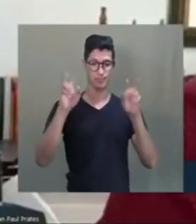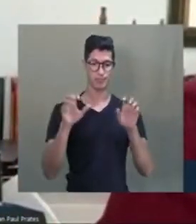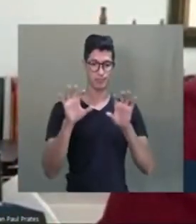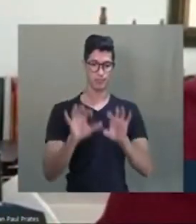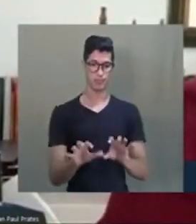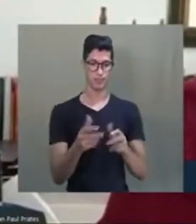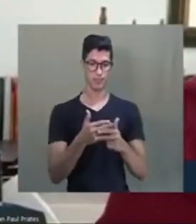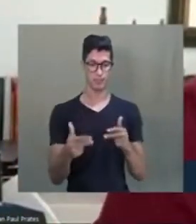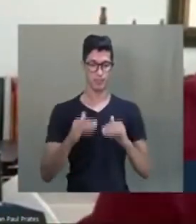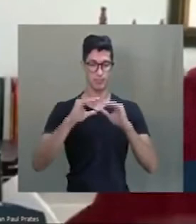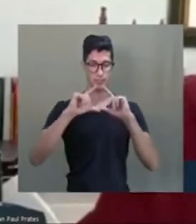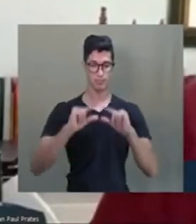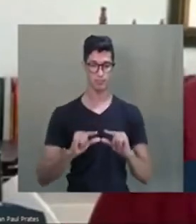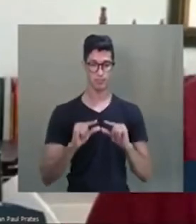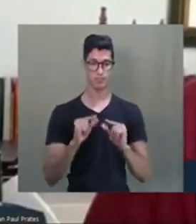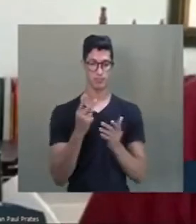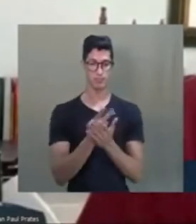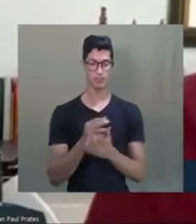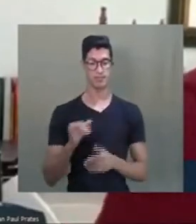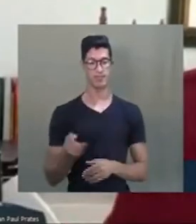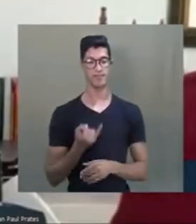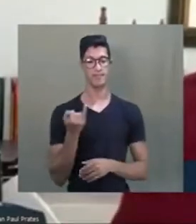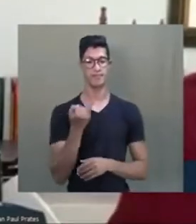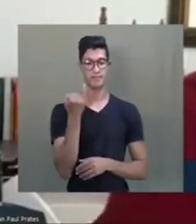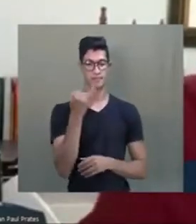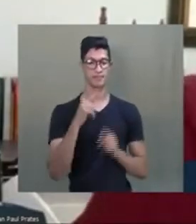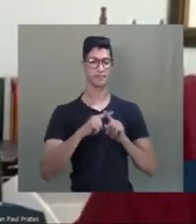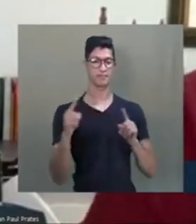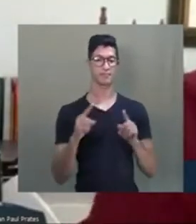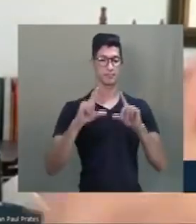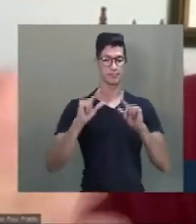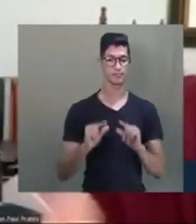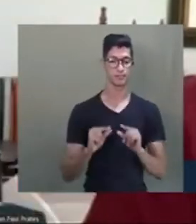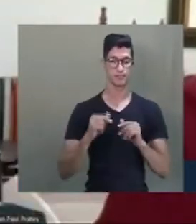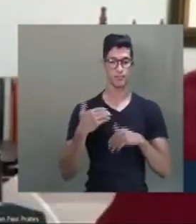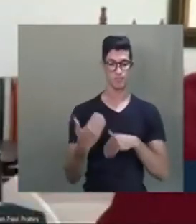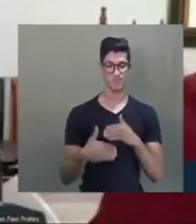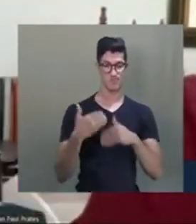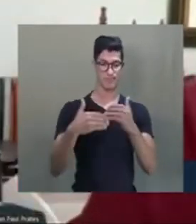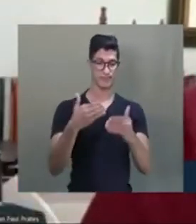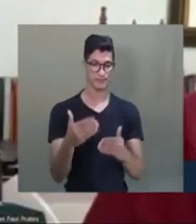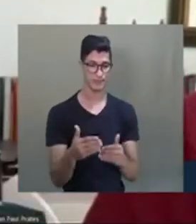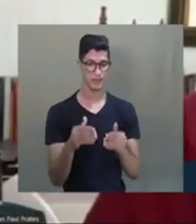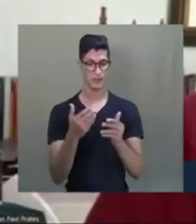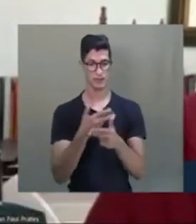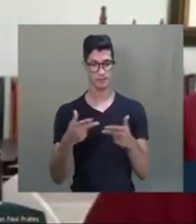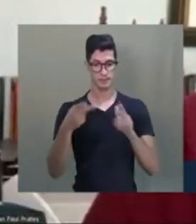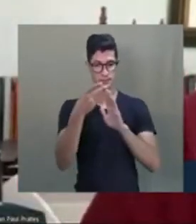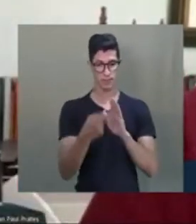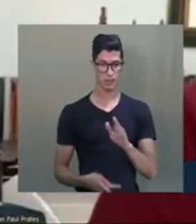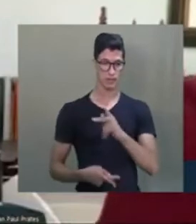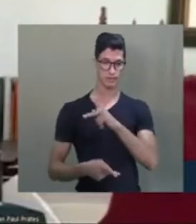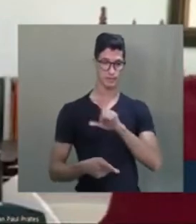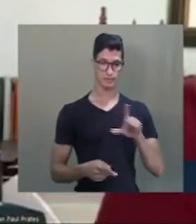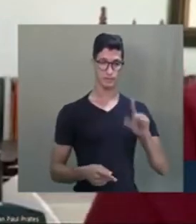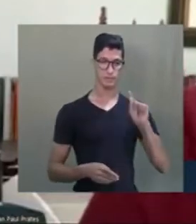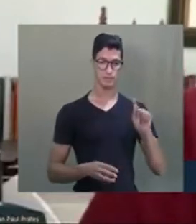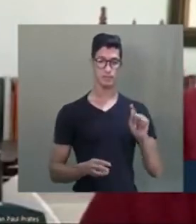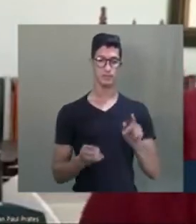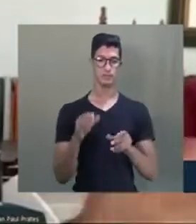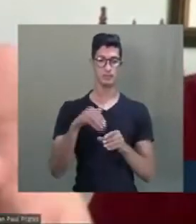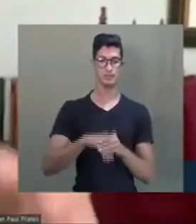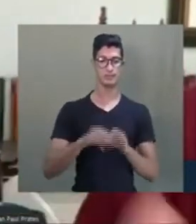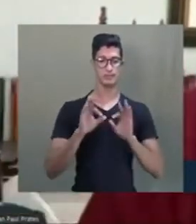questão menor, embora extremamente importante, mas menor do processo desse grande projeto de lei que eu volto